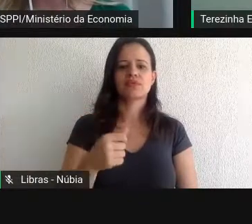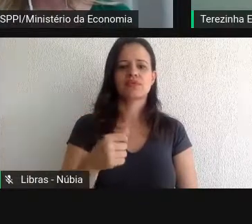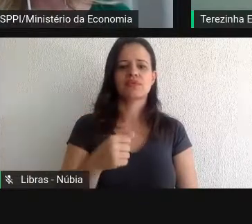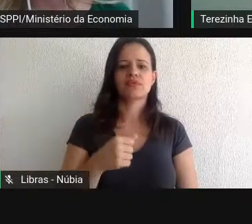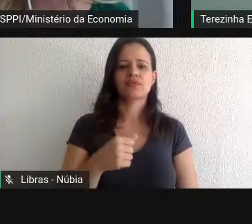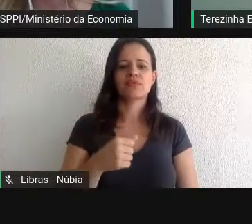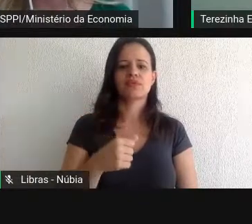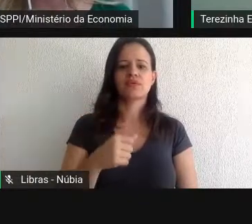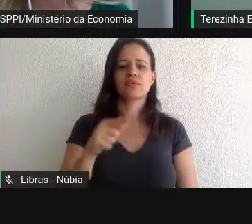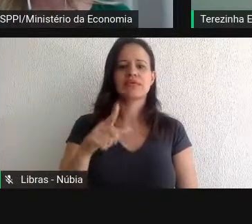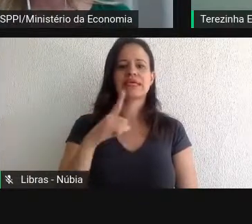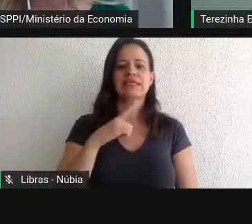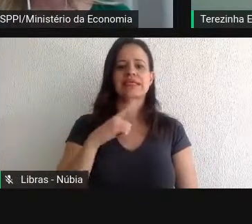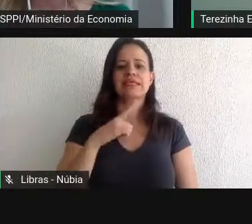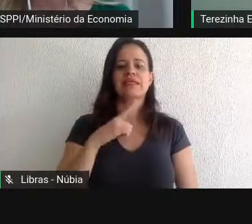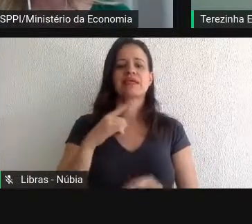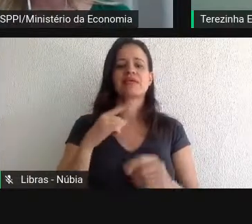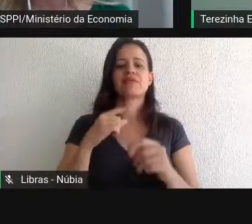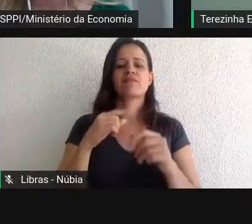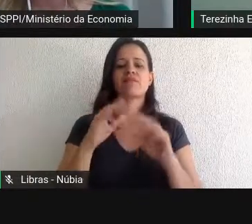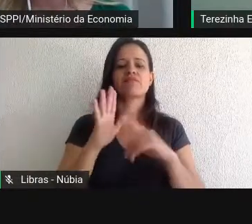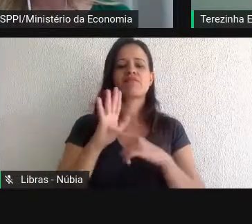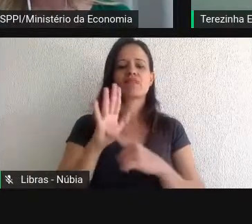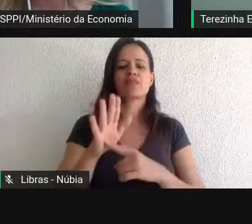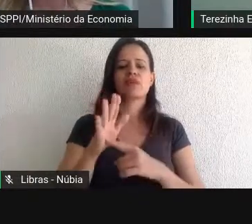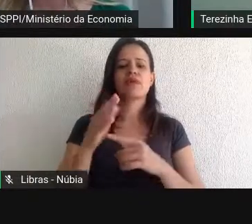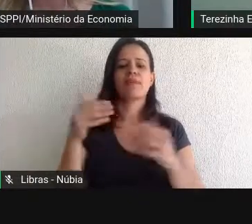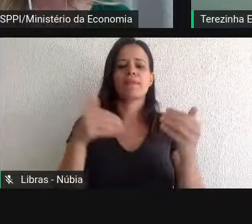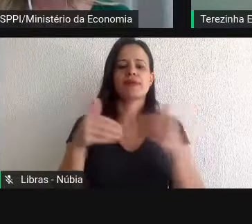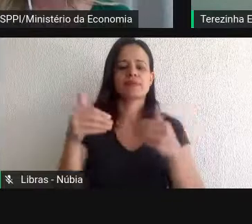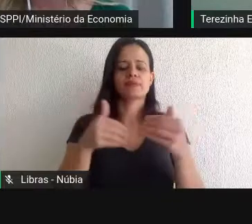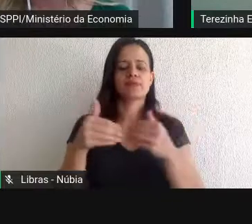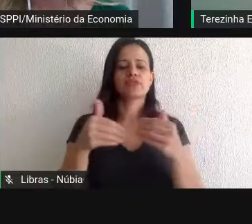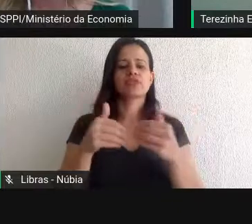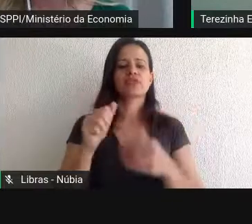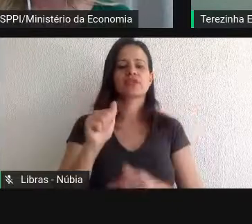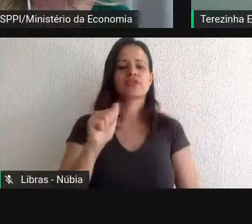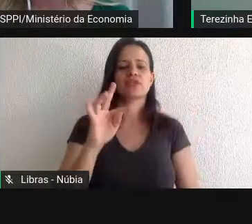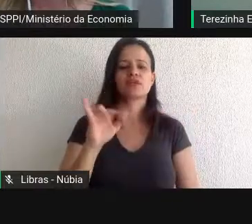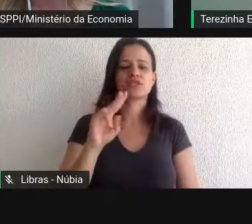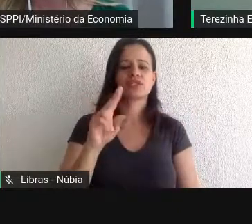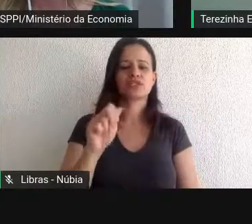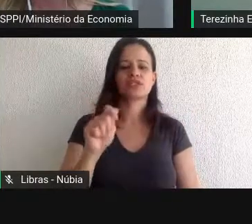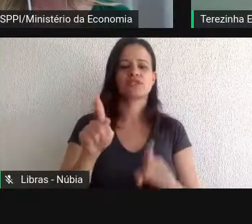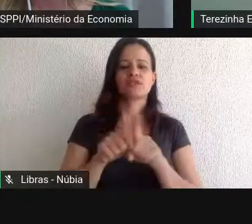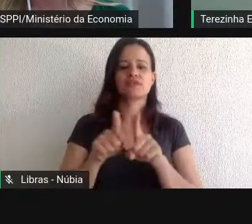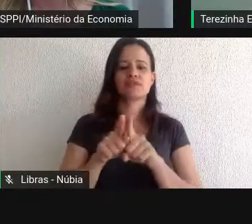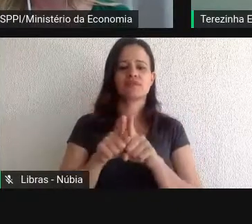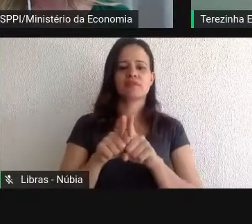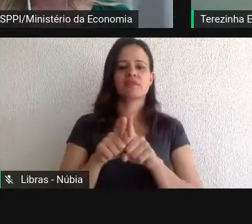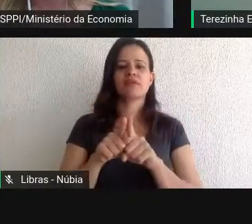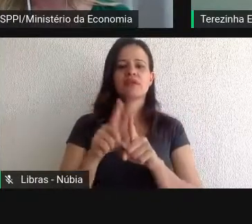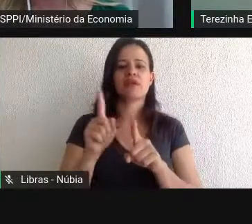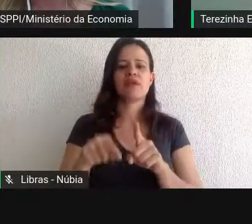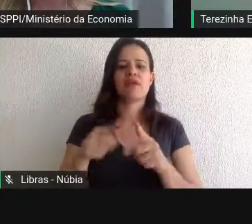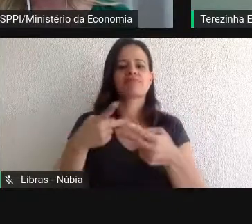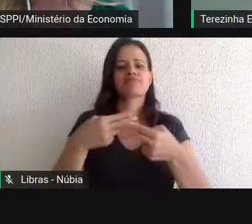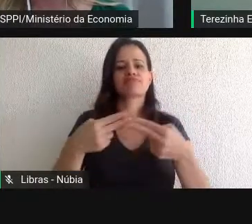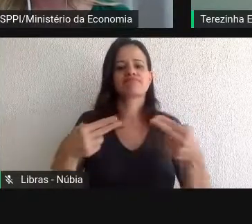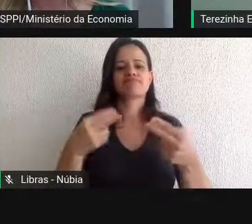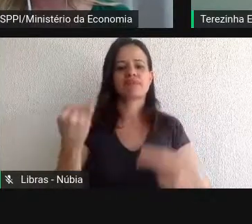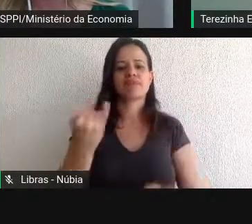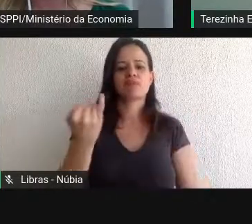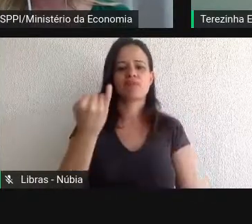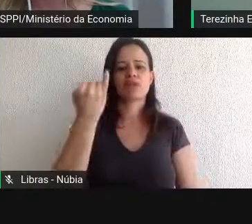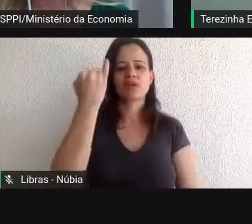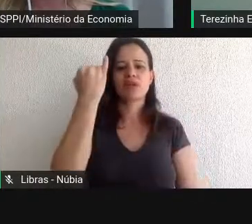tanto a transparência ativa quanto a transparência passiva são elementos importantes, né,